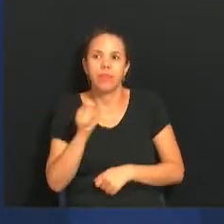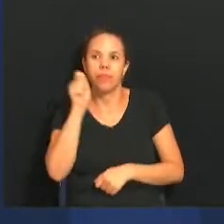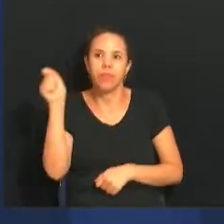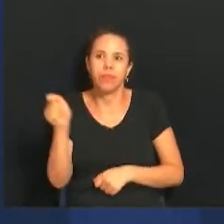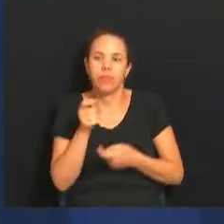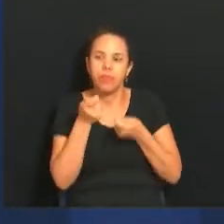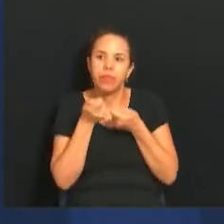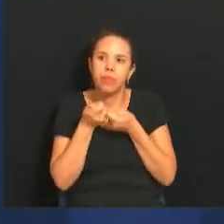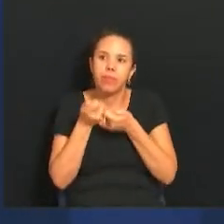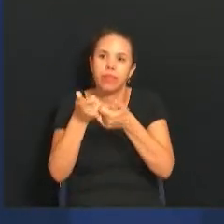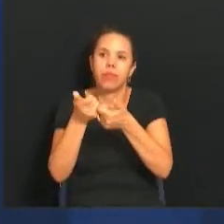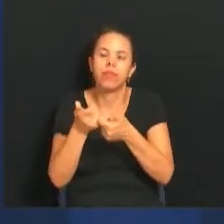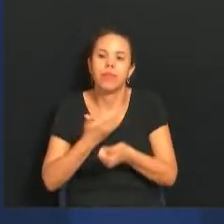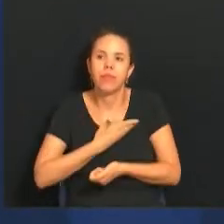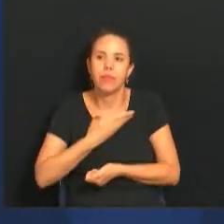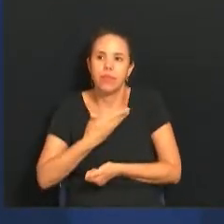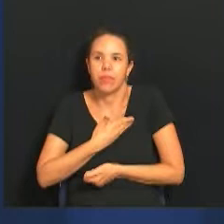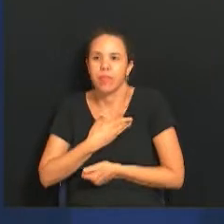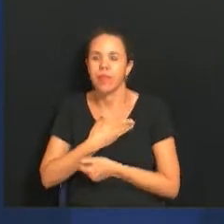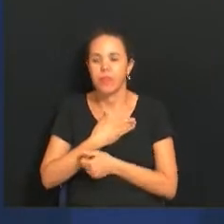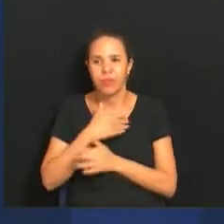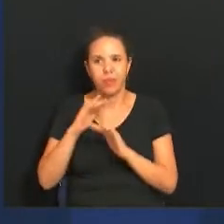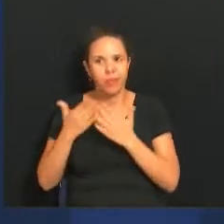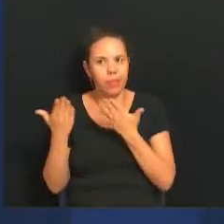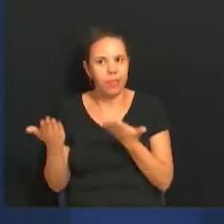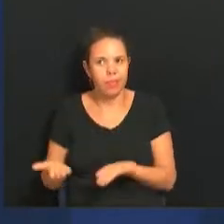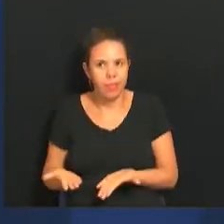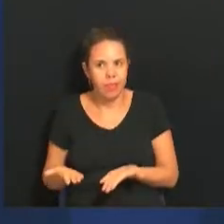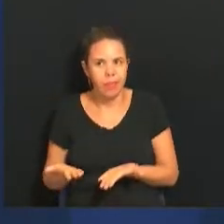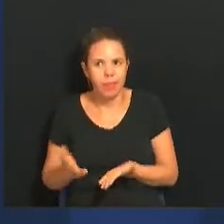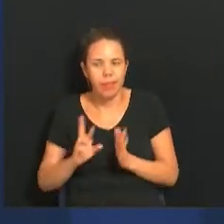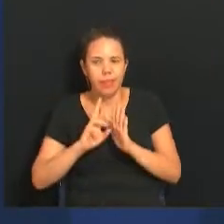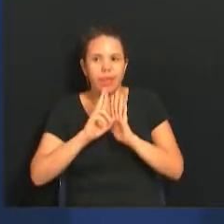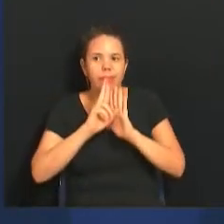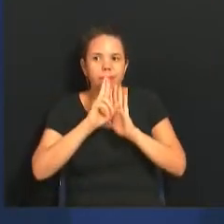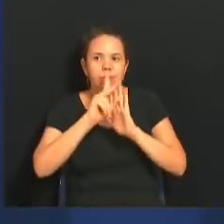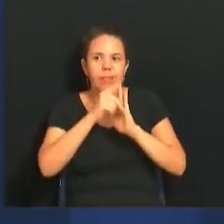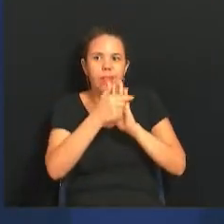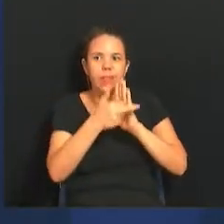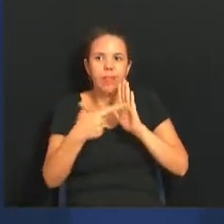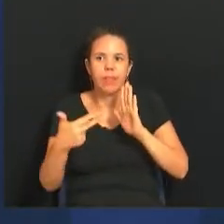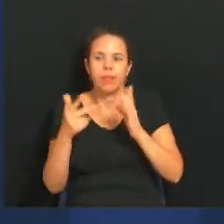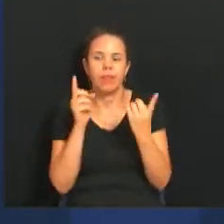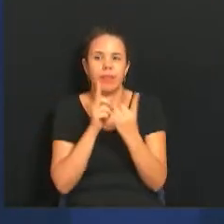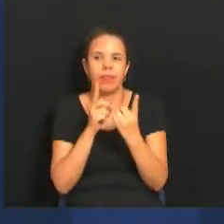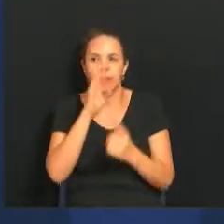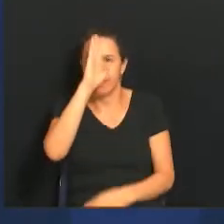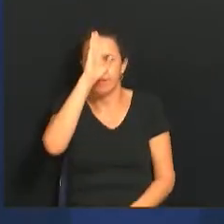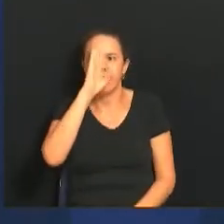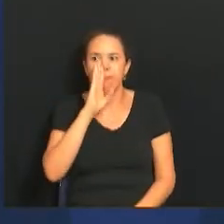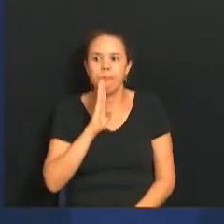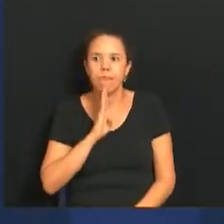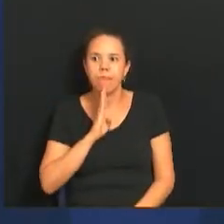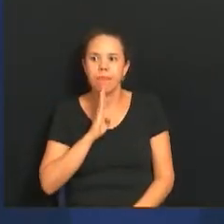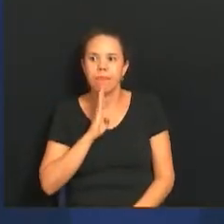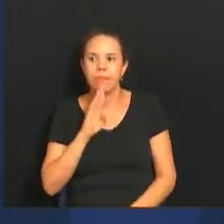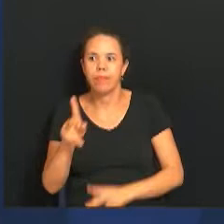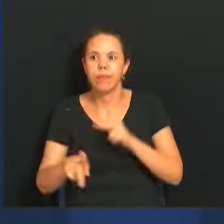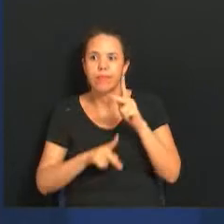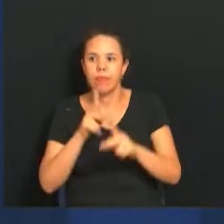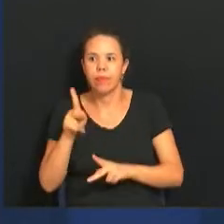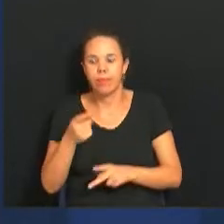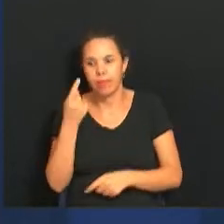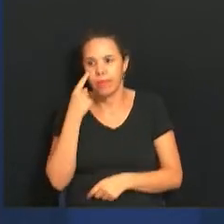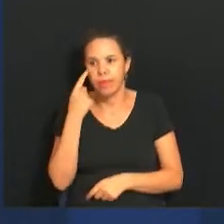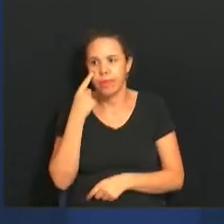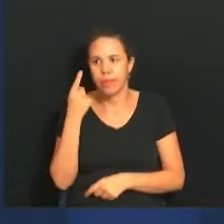Beneficente dos Amigos da Vila Teixeira, que conta com diversos serviços gratuitos para a população. Por isso que eu